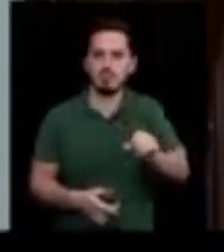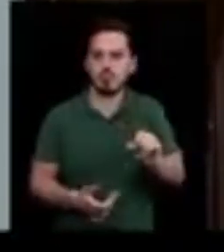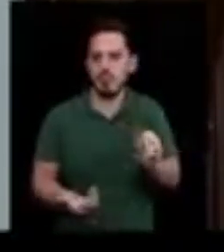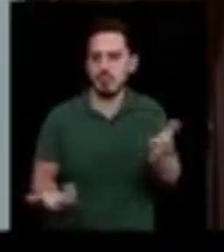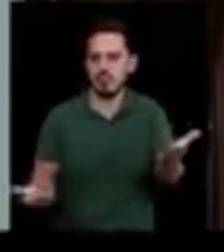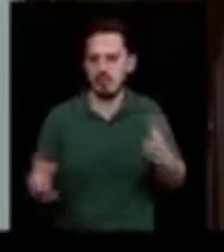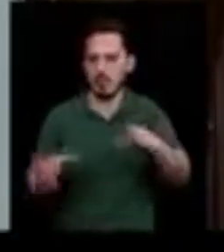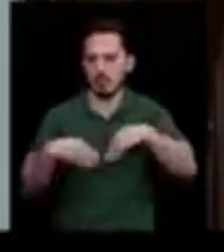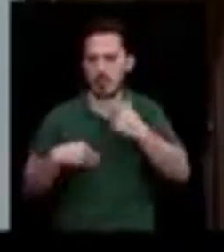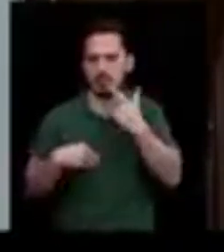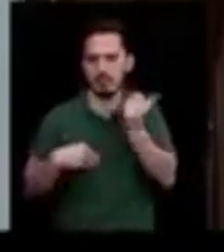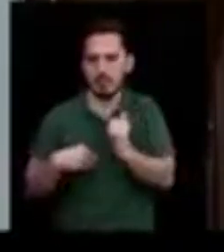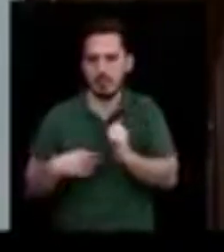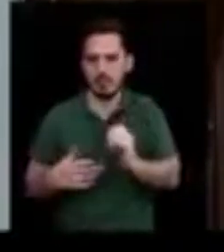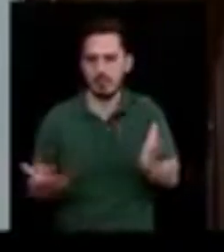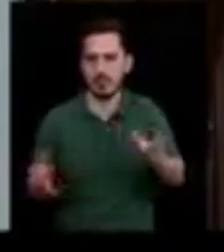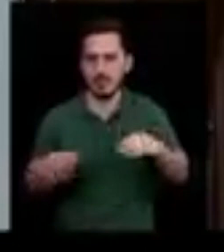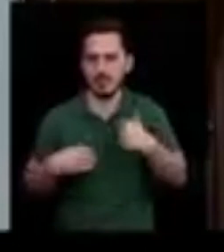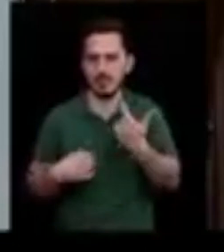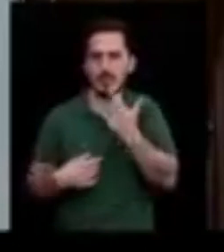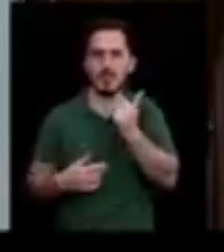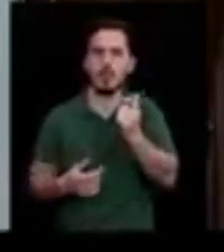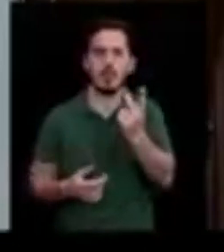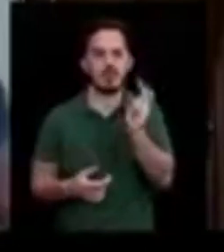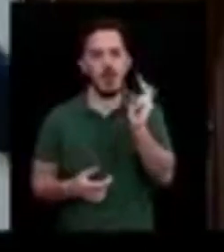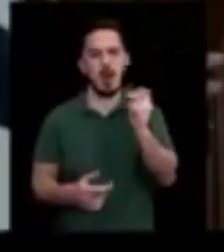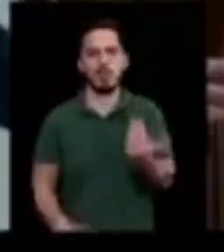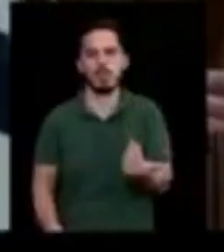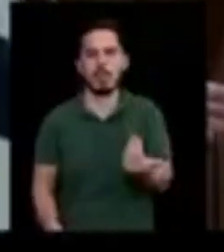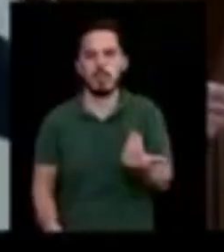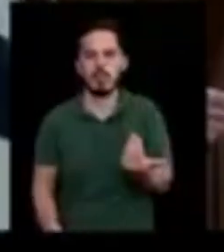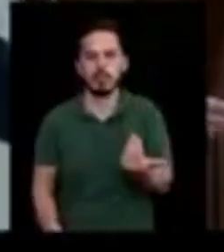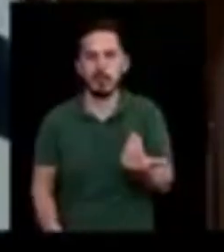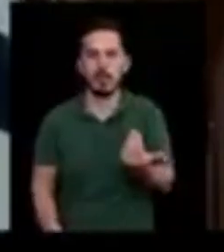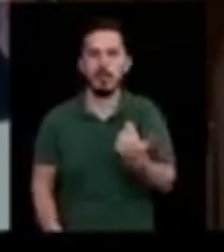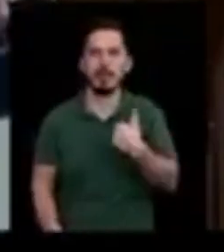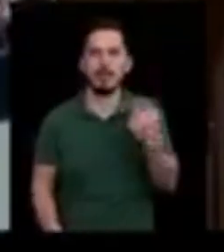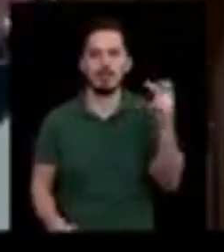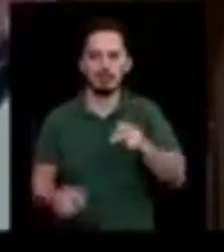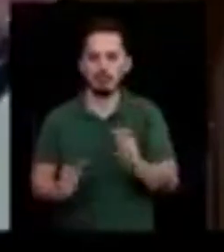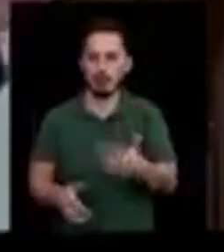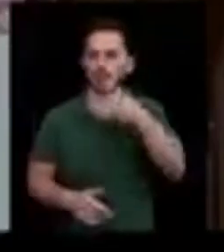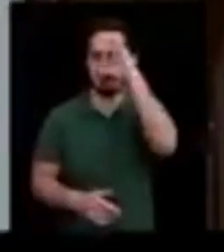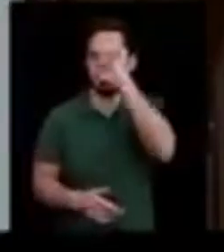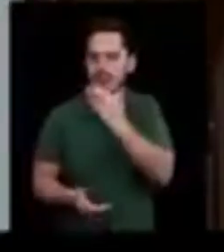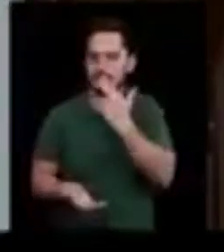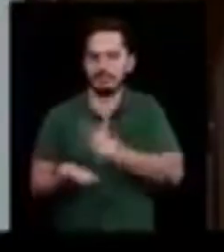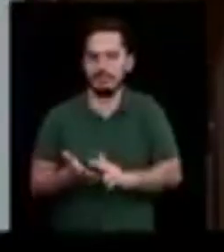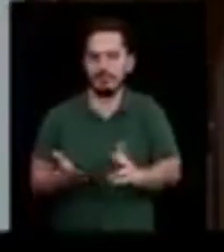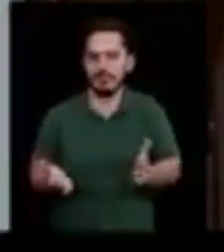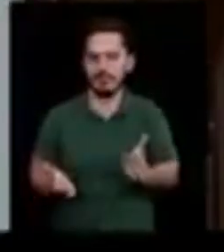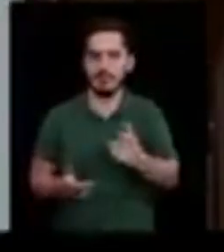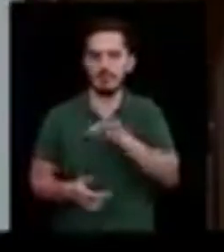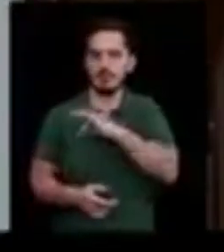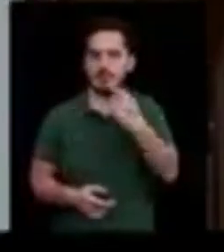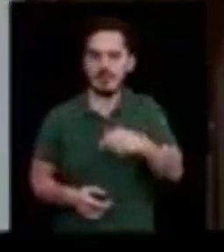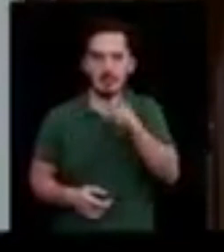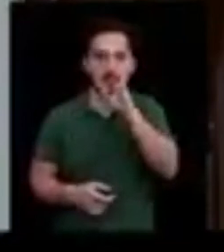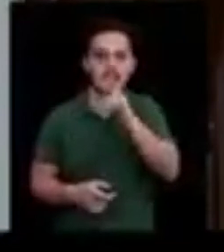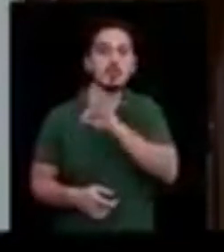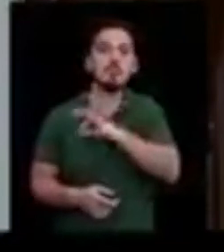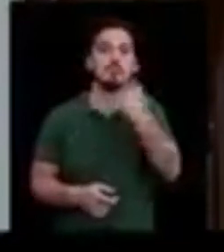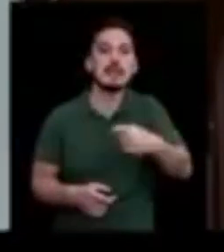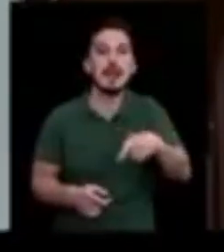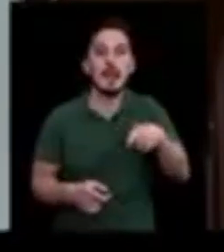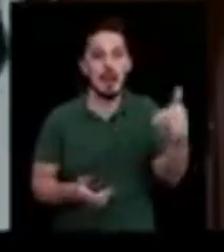É inqualificável, quase dois anos à espera. Portanto, eu já vim aqui, eu não sei aqui o Sr. Presidente, mas se tivesse aqui o Sr.